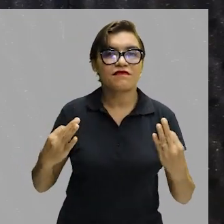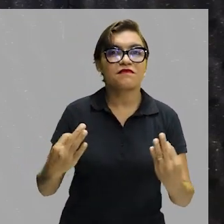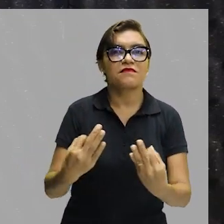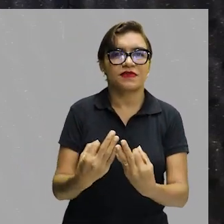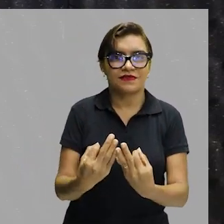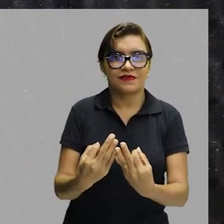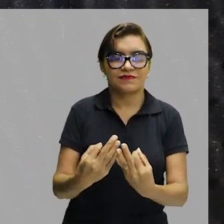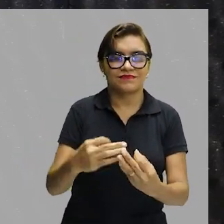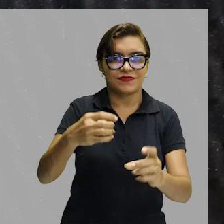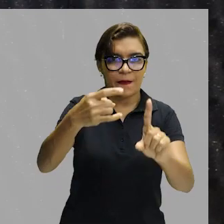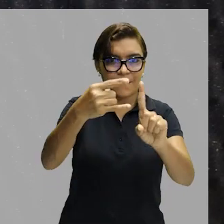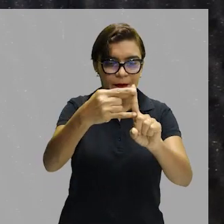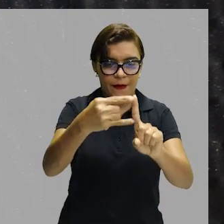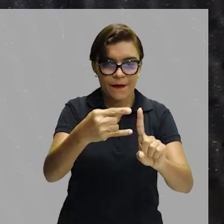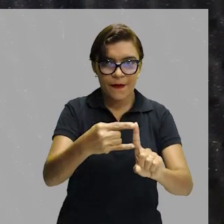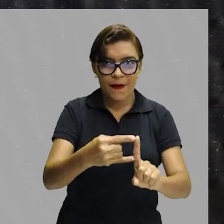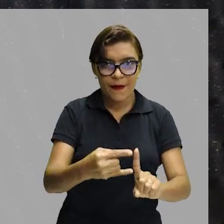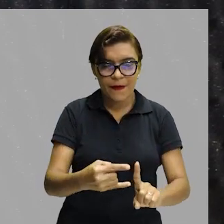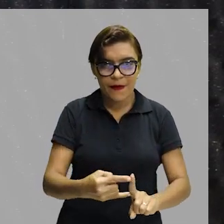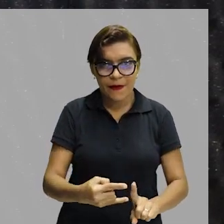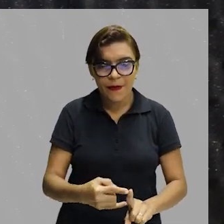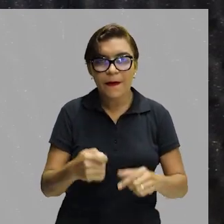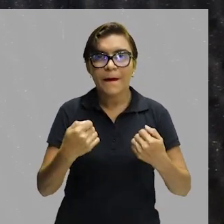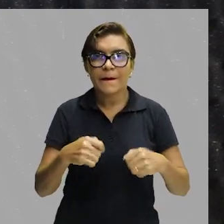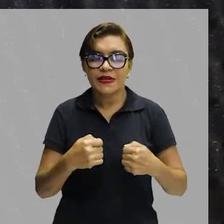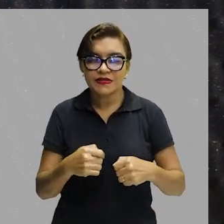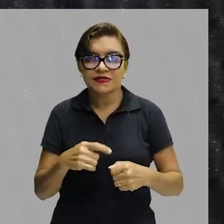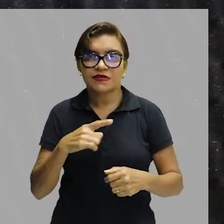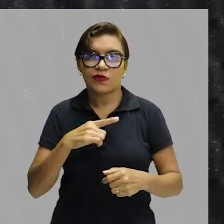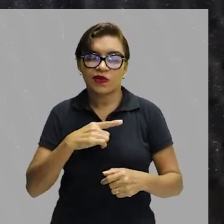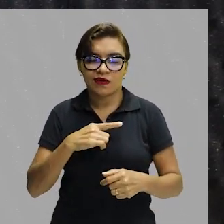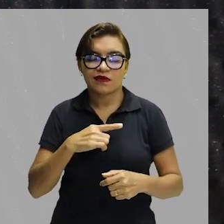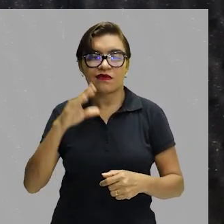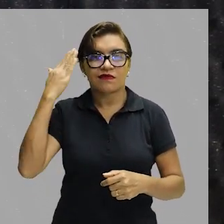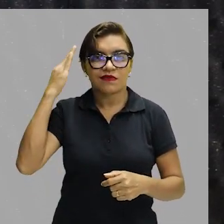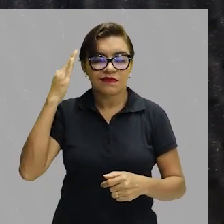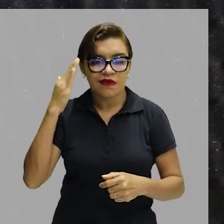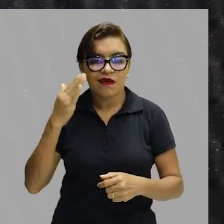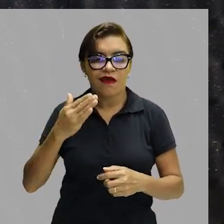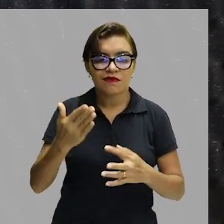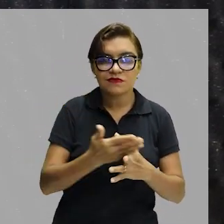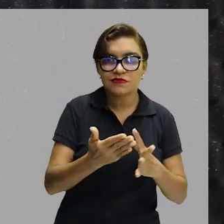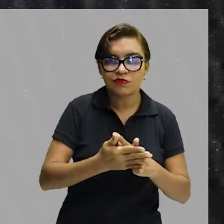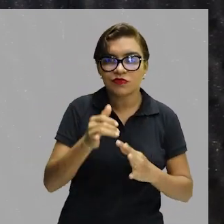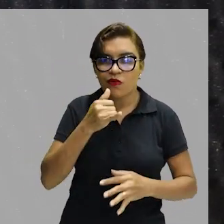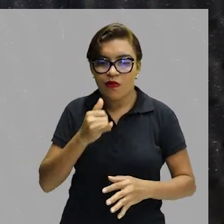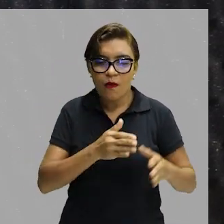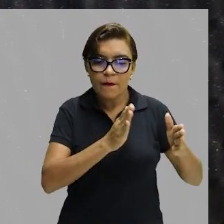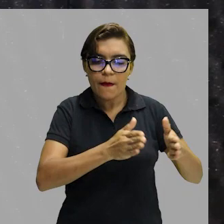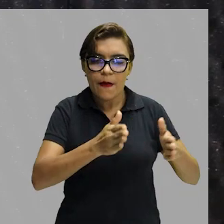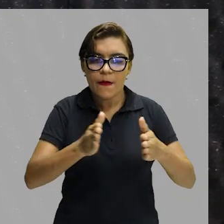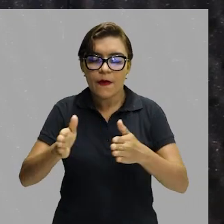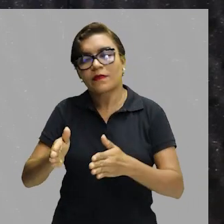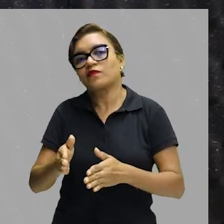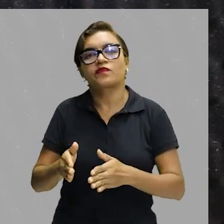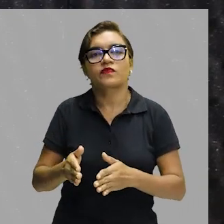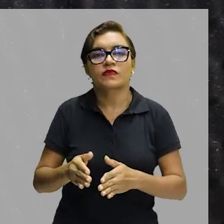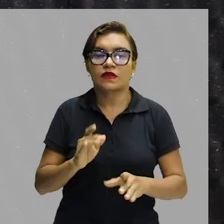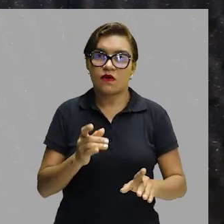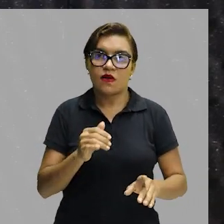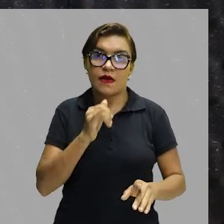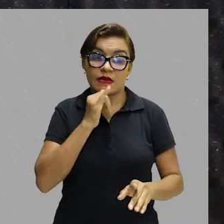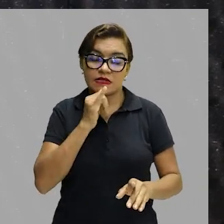precisa ir para a distribuição eletrônica, certo? E aí ele me fala que na primeira camada nós temos